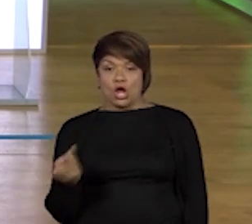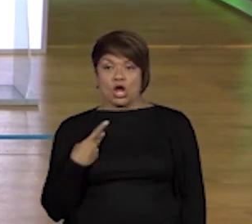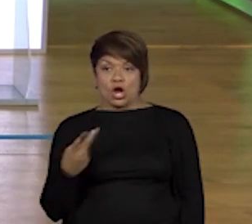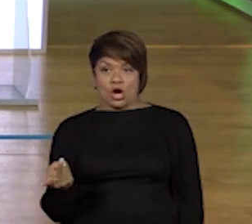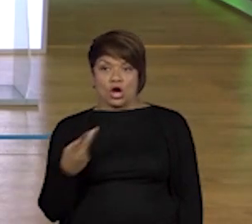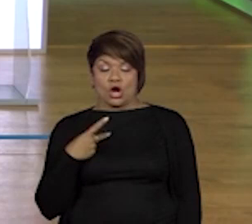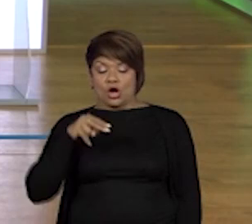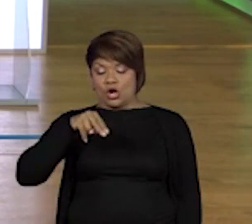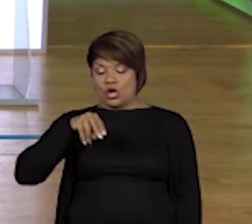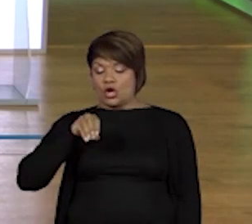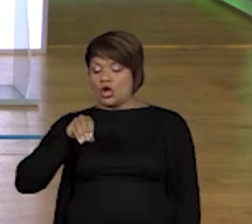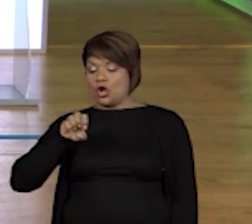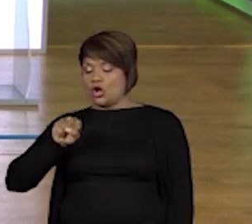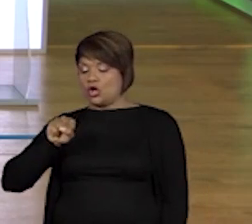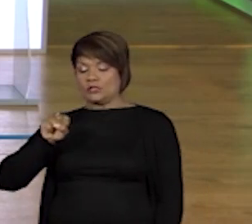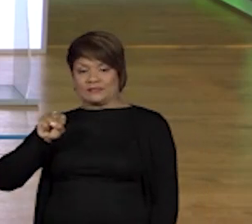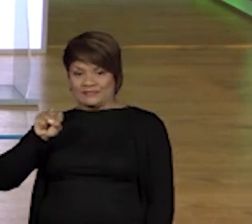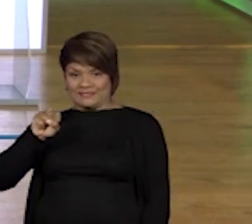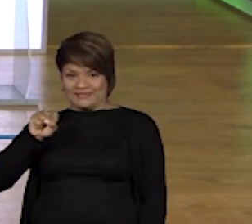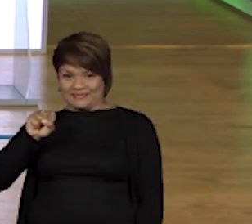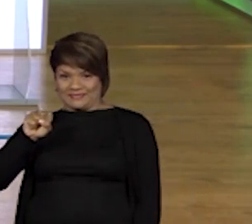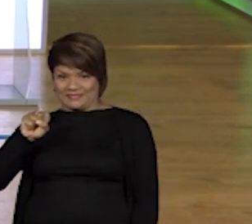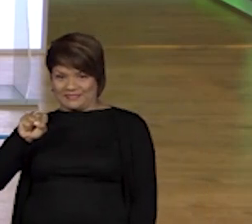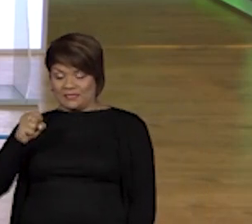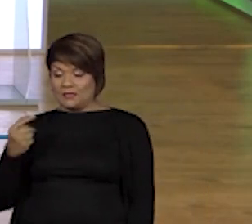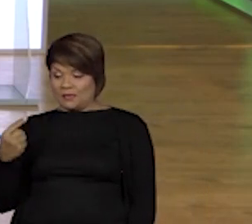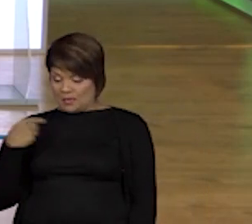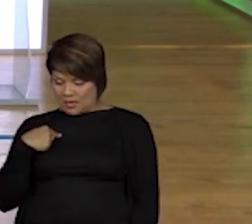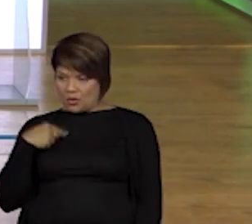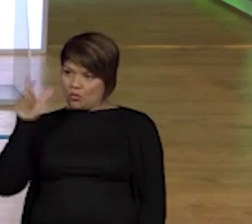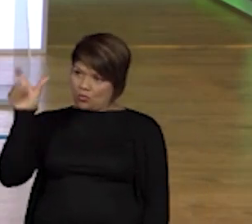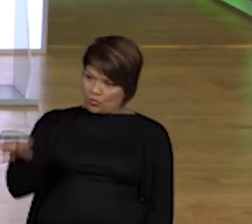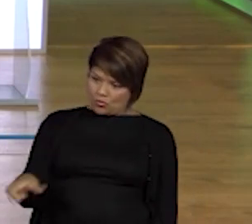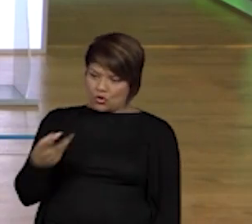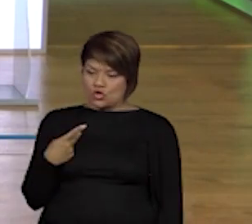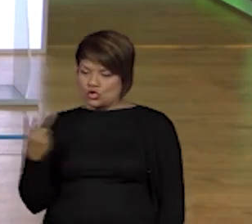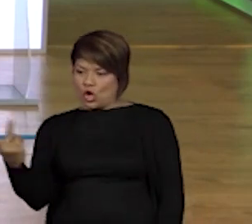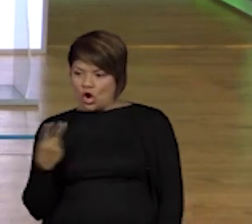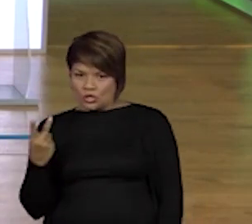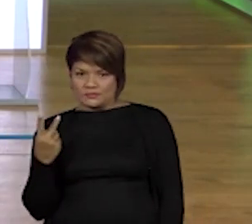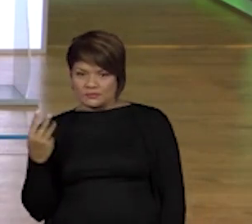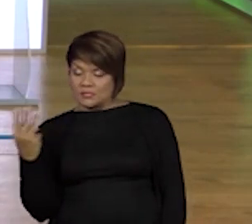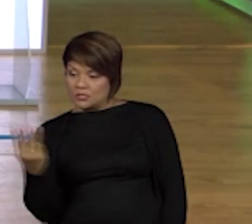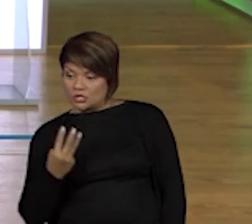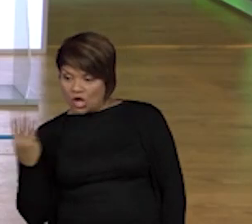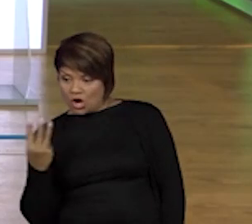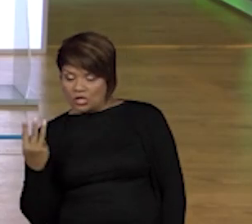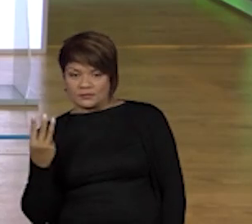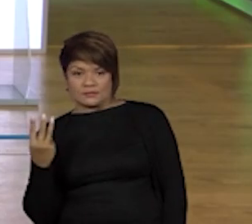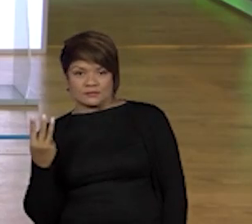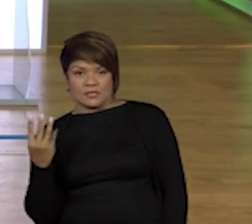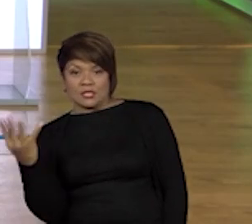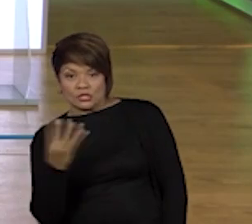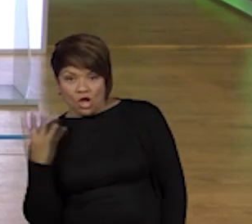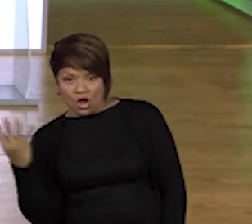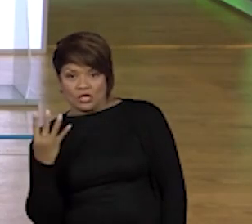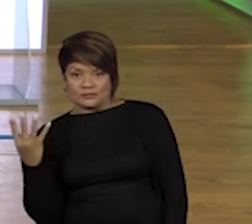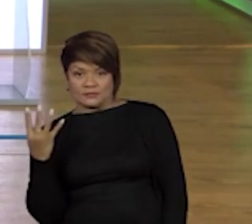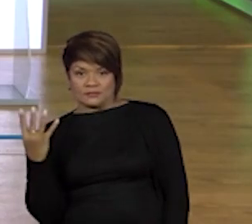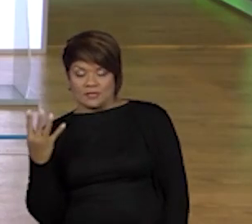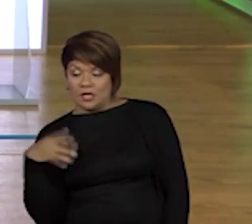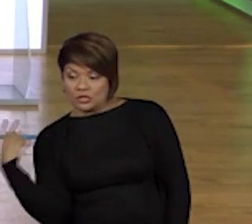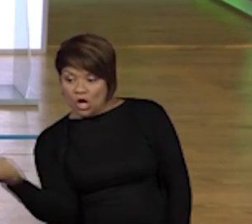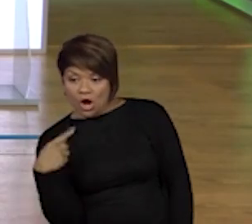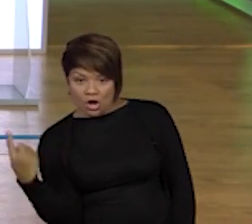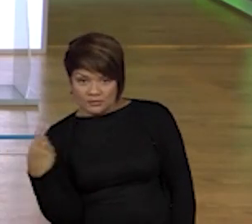também é primeira pessoa. Só que é a primeira pessoa do plural, porque tem mais de um. Que é importante eles perceberem isso, porque tem